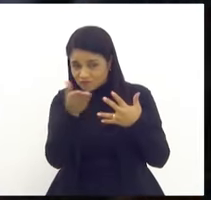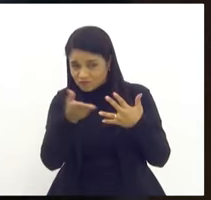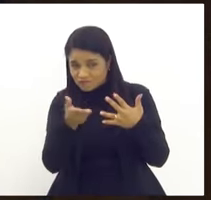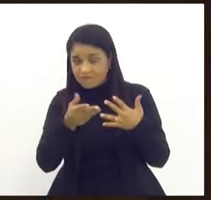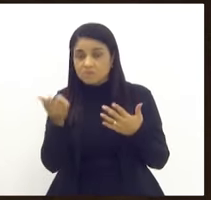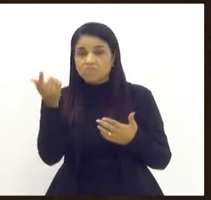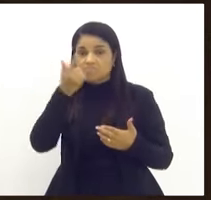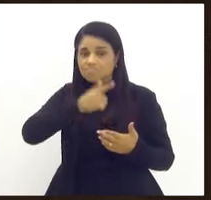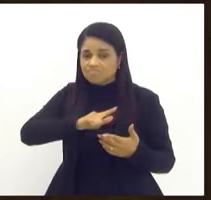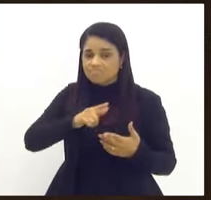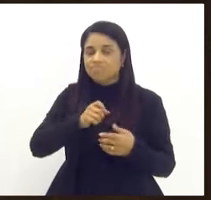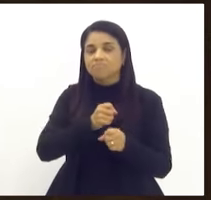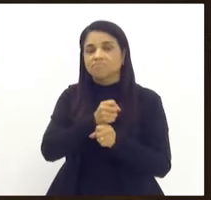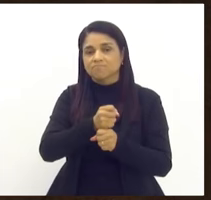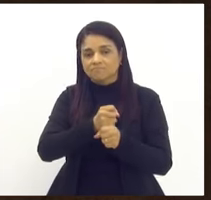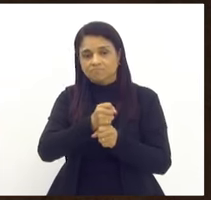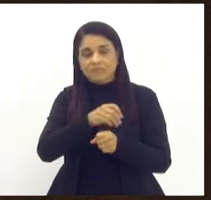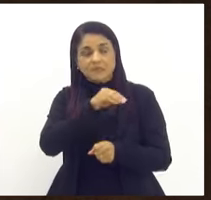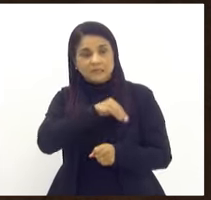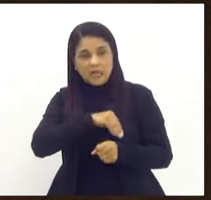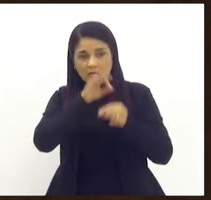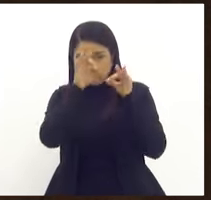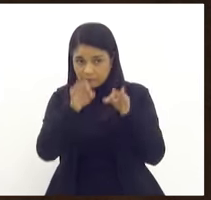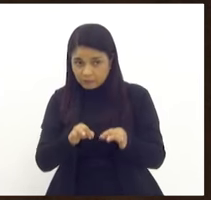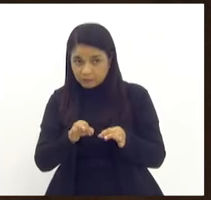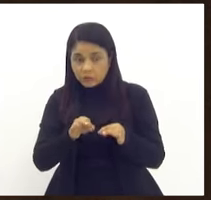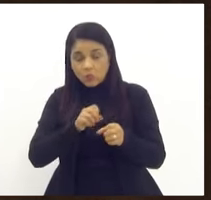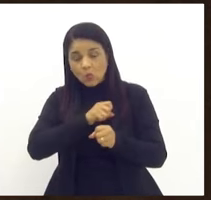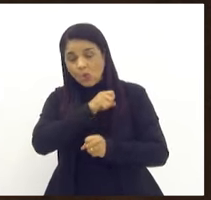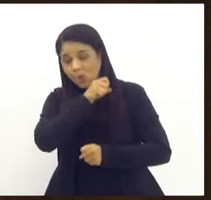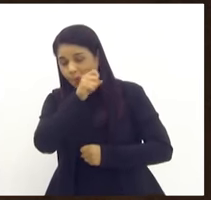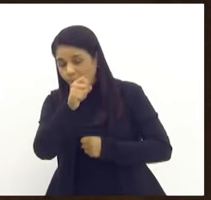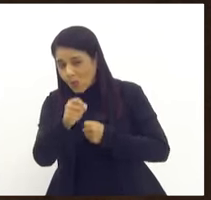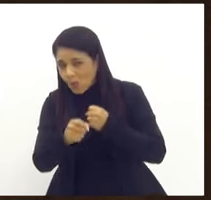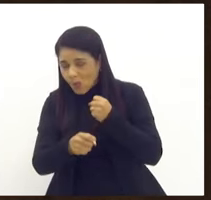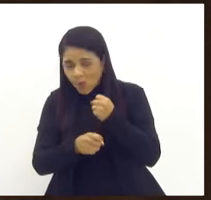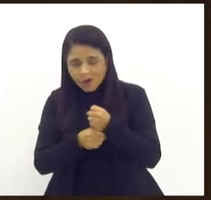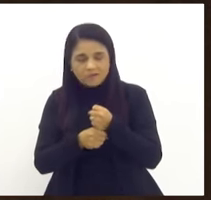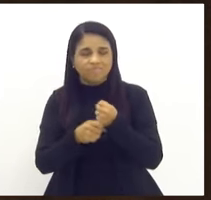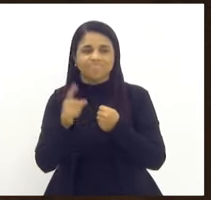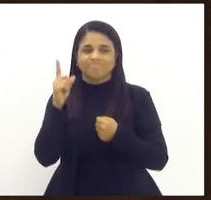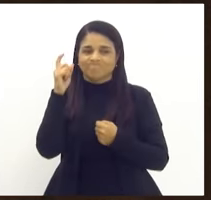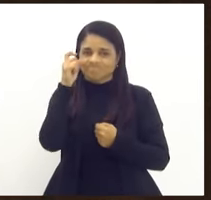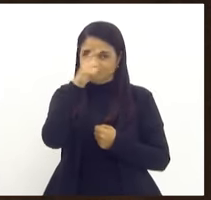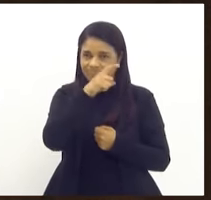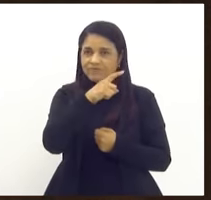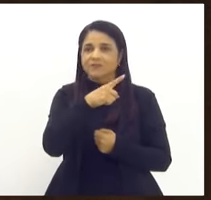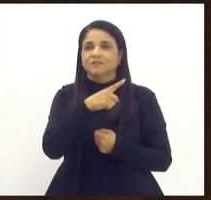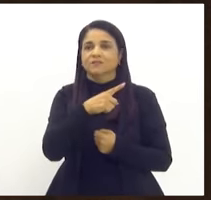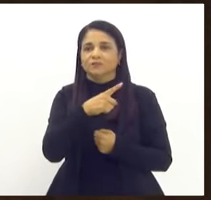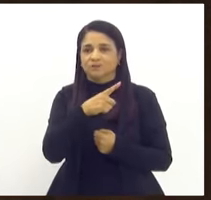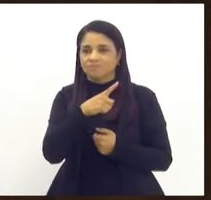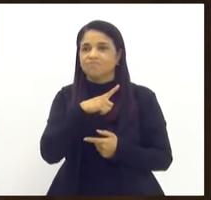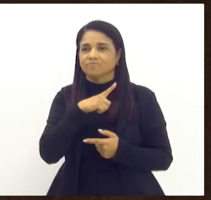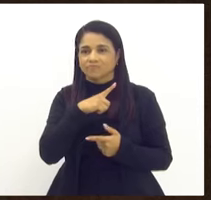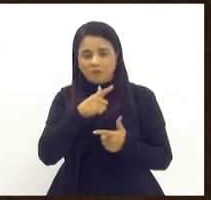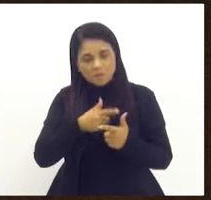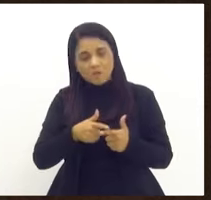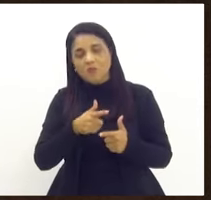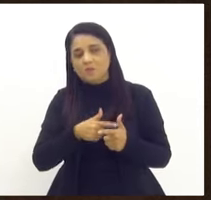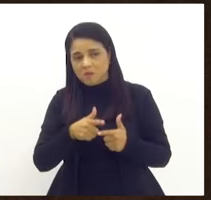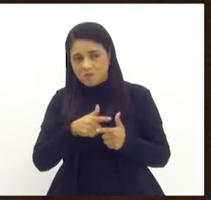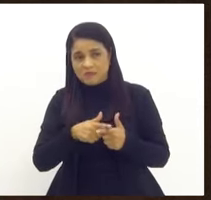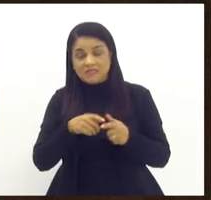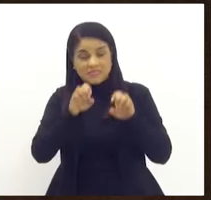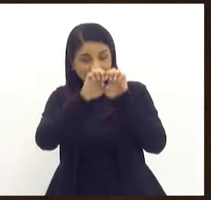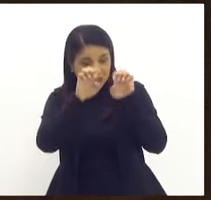consegue passar esse ano com salários em dias mas dificilmente Não teremos problema no ano que vem se essas questões